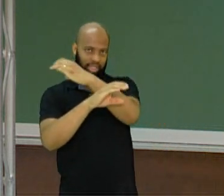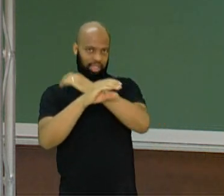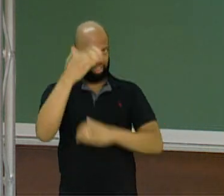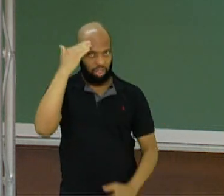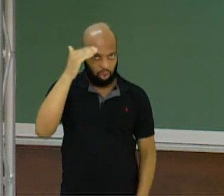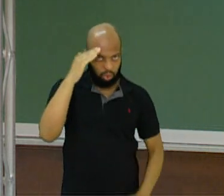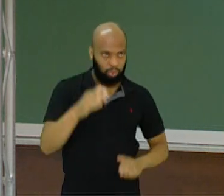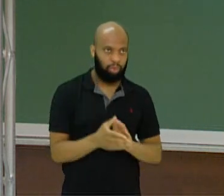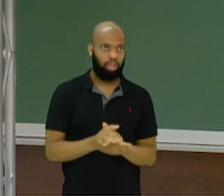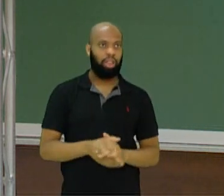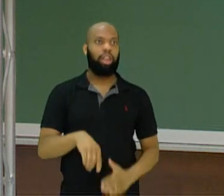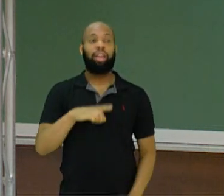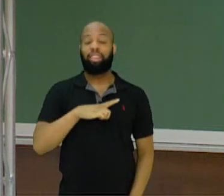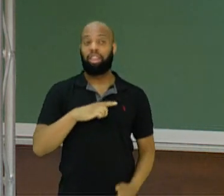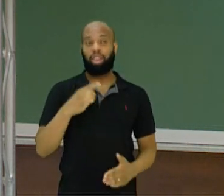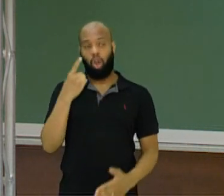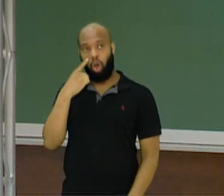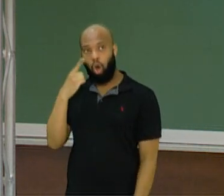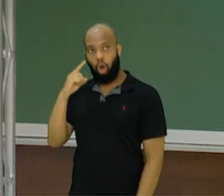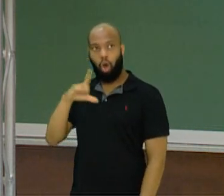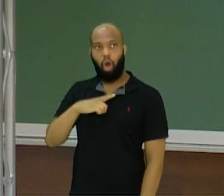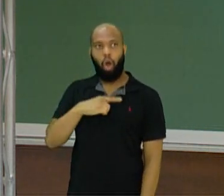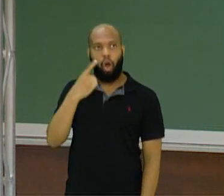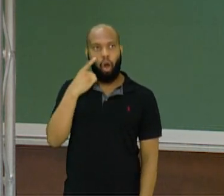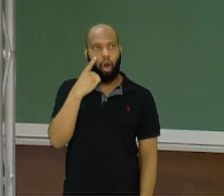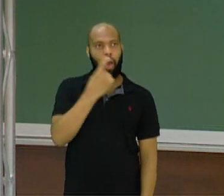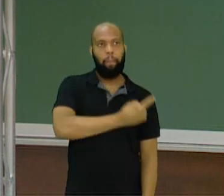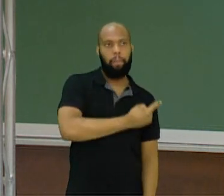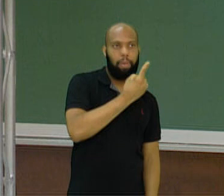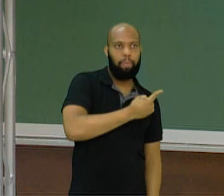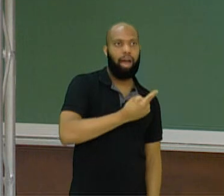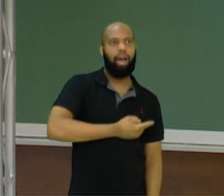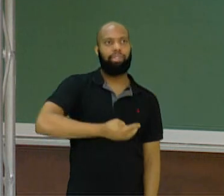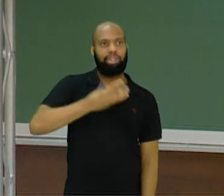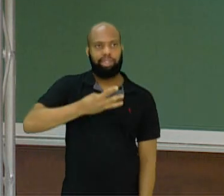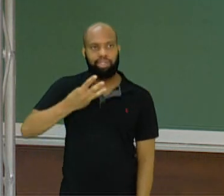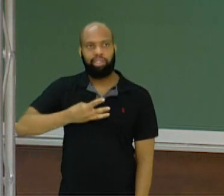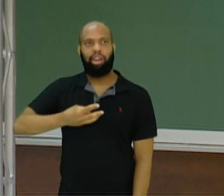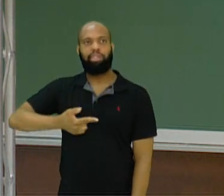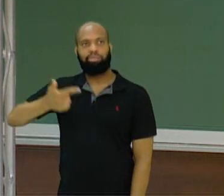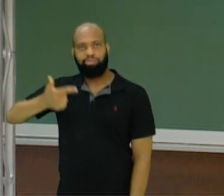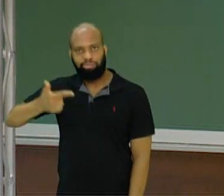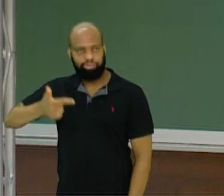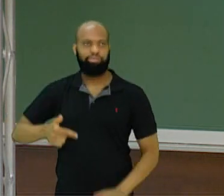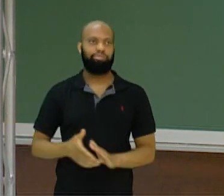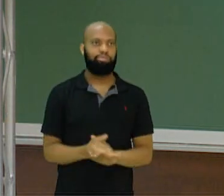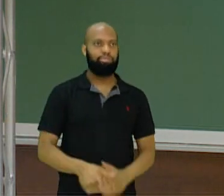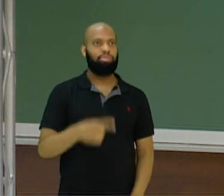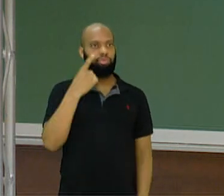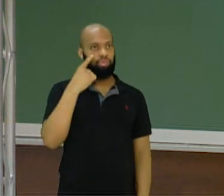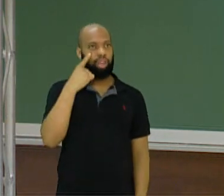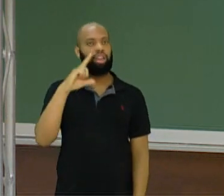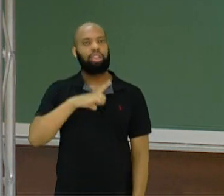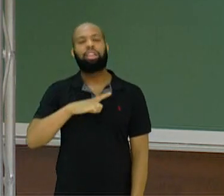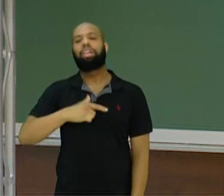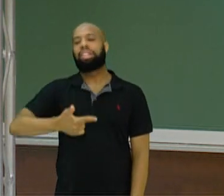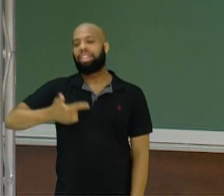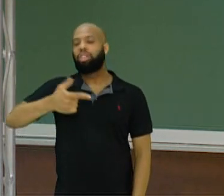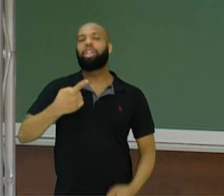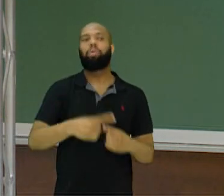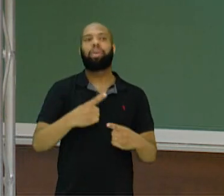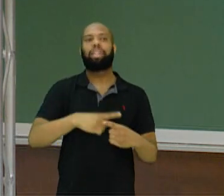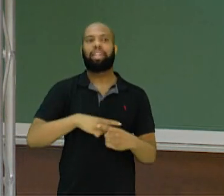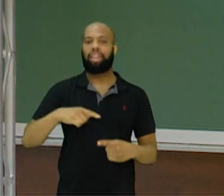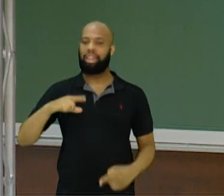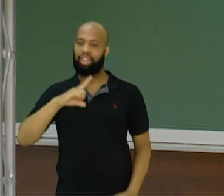apenas nesse, esse carbono é terciário porque está ligado nesse, nesse. Esse carbono é secundário, está ligado com